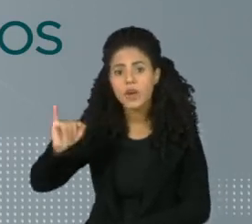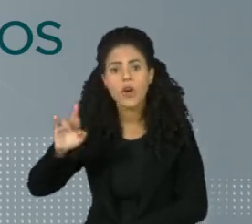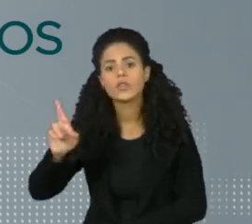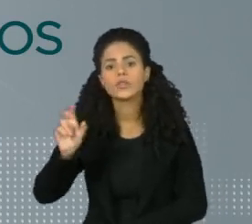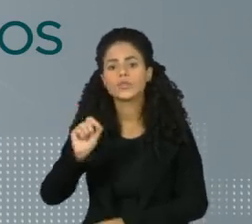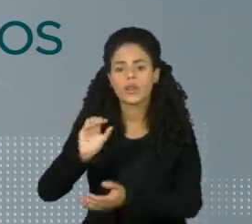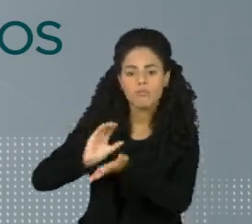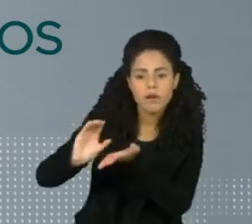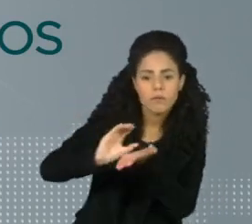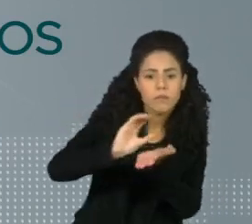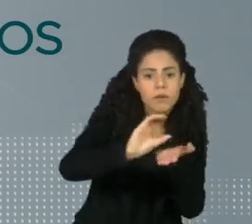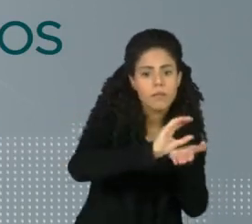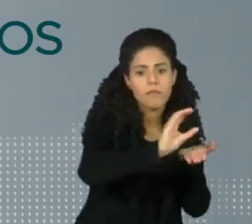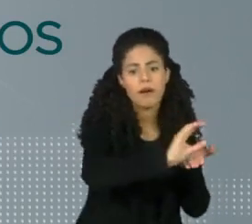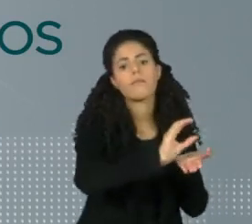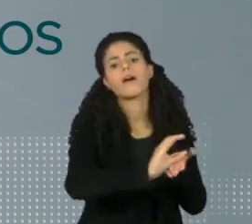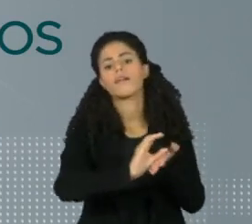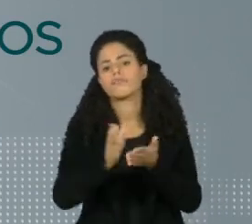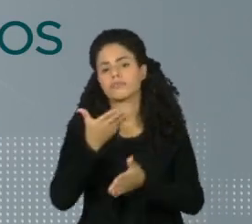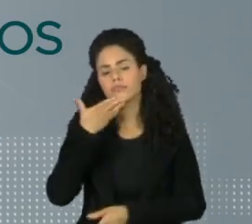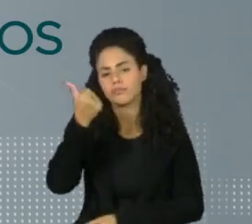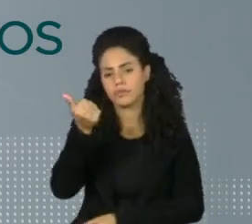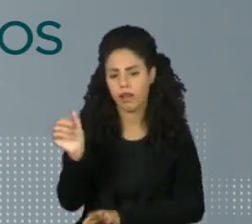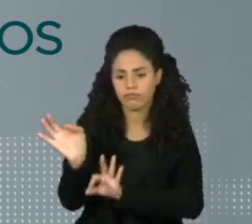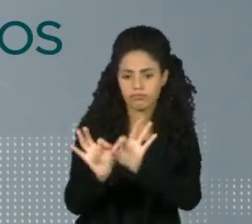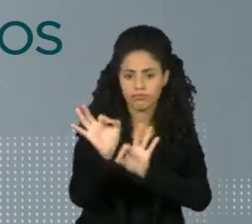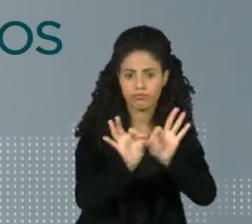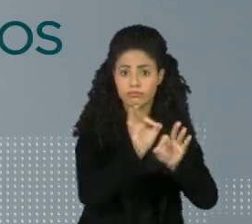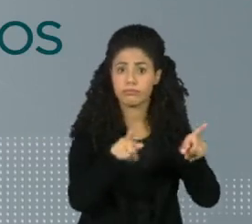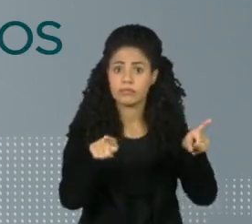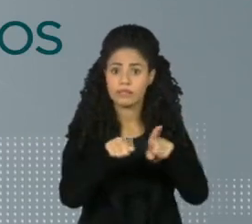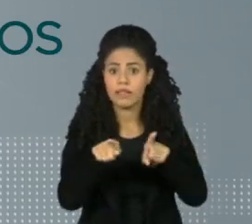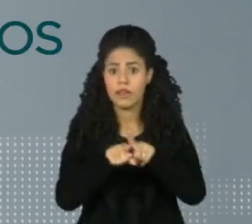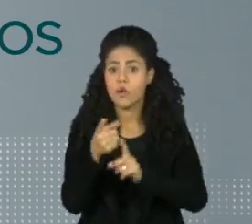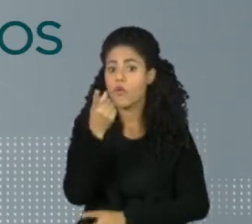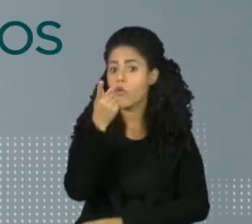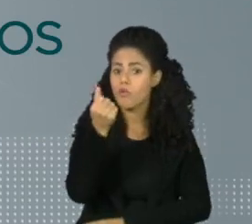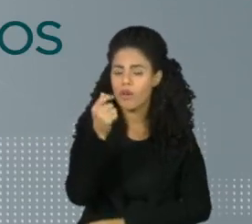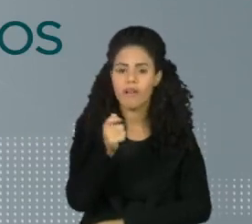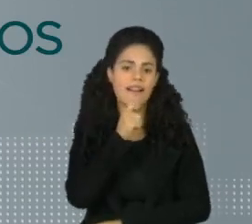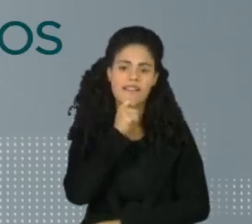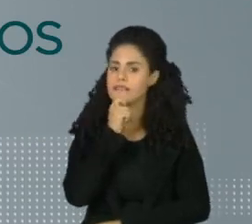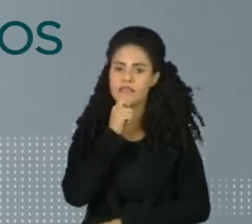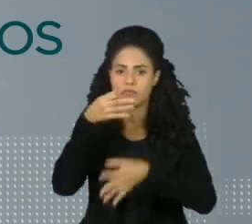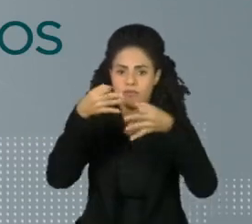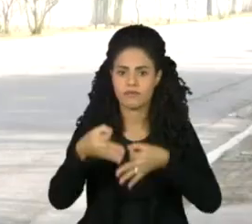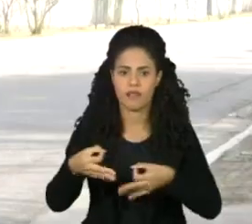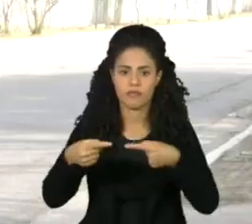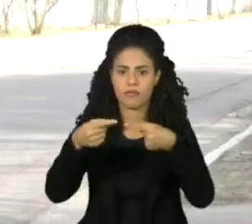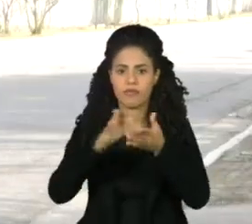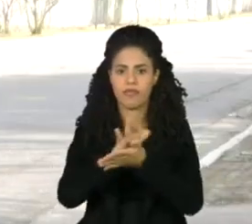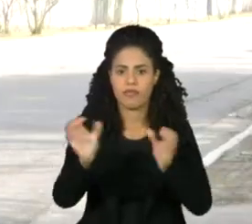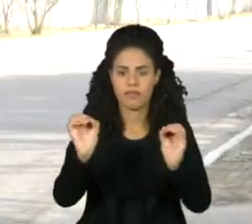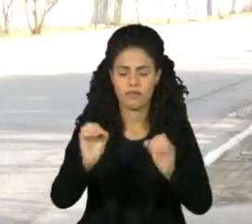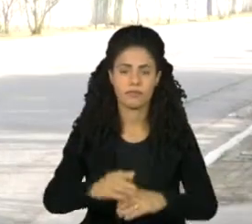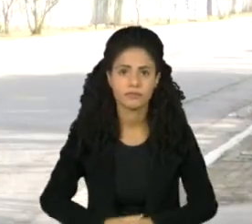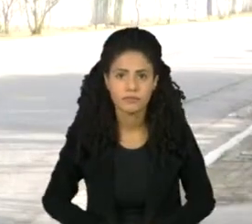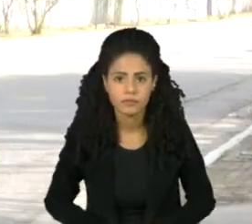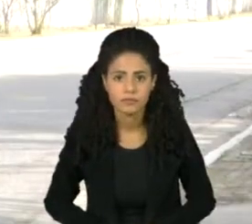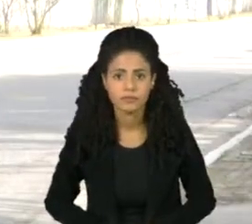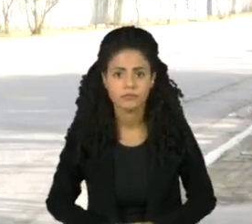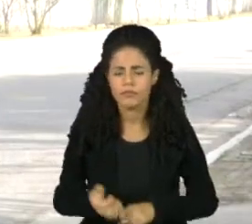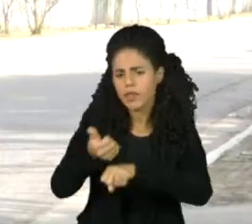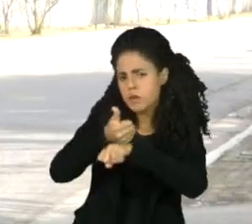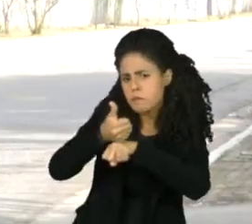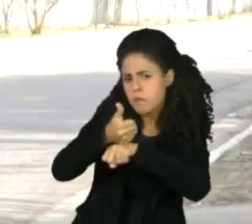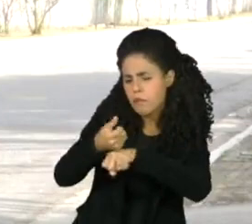subsídios para atenuar os reajustes futuros o preço das ações ainda será definido a partir da demanda especialistas